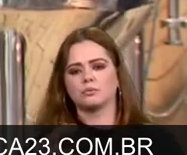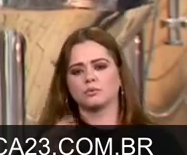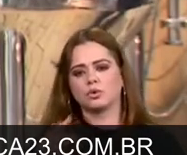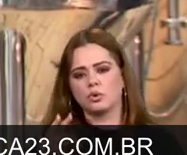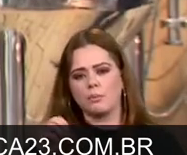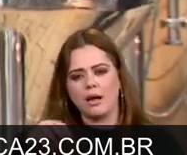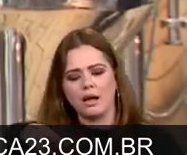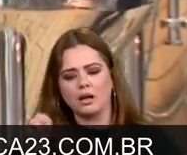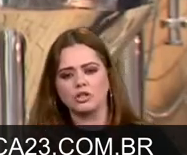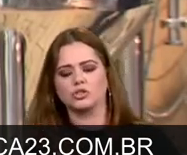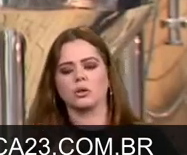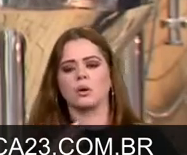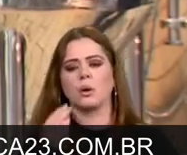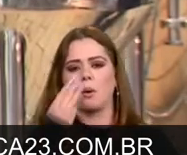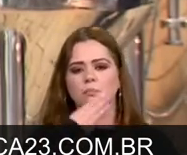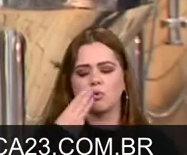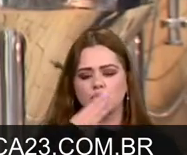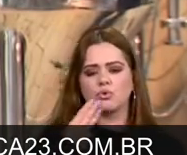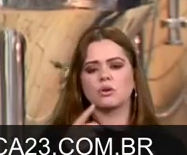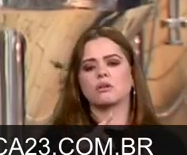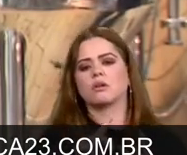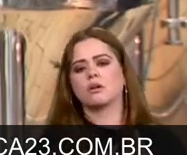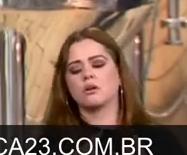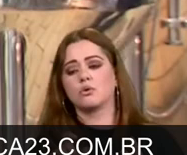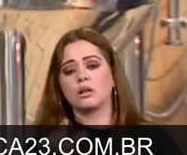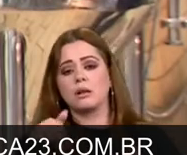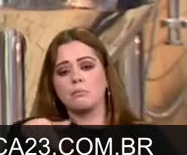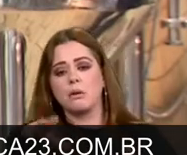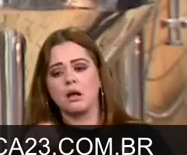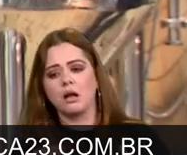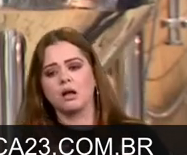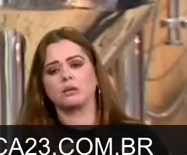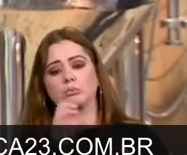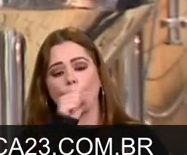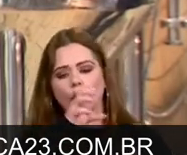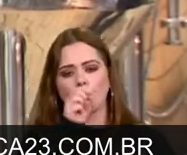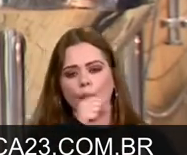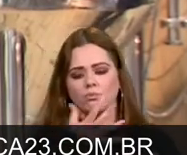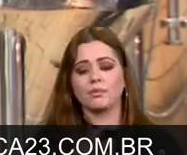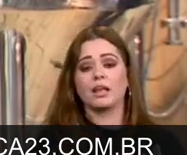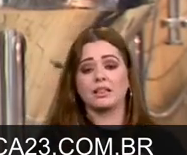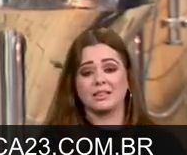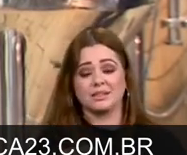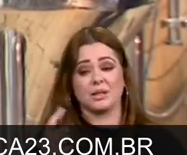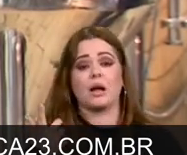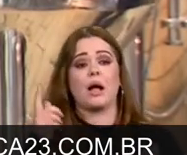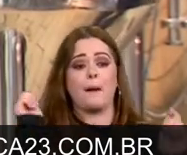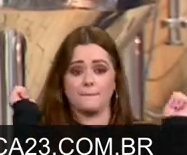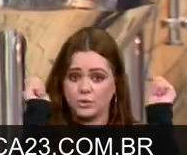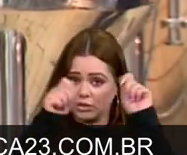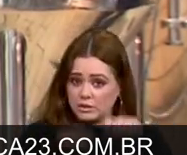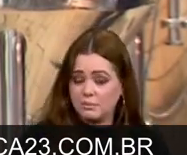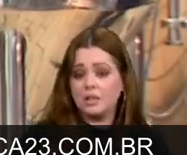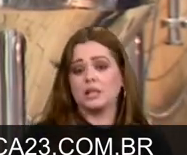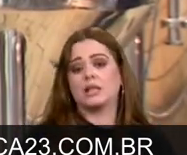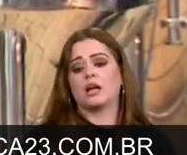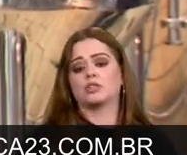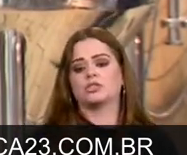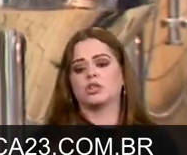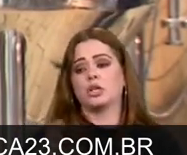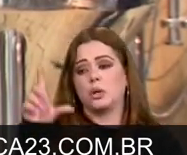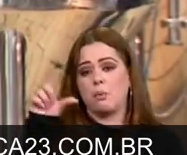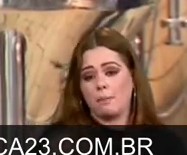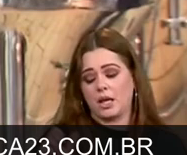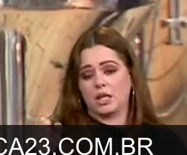cúrcuma, morango. Então, assim, a cabeça do cervejeiro e a possibilidade que uma micro cervejaria tem